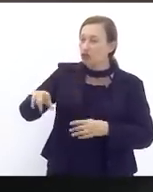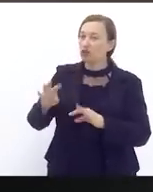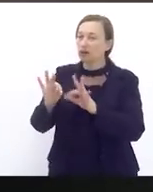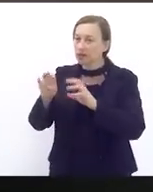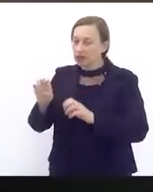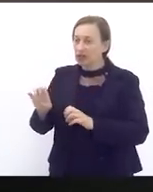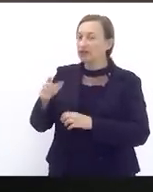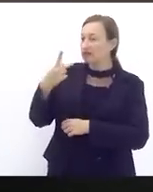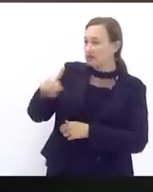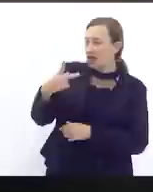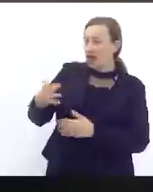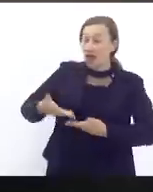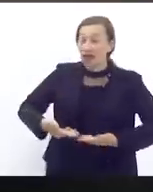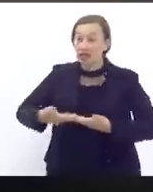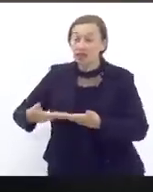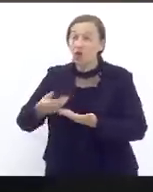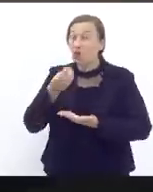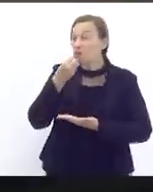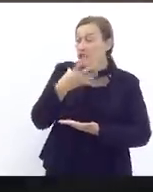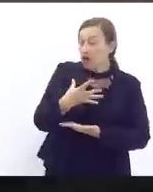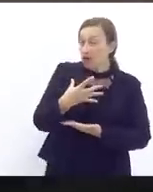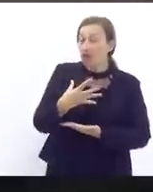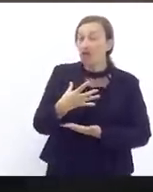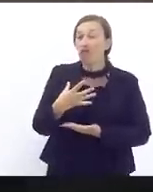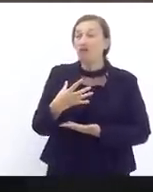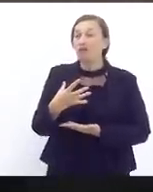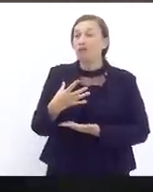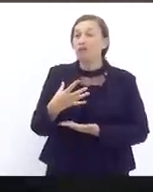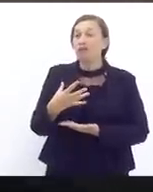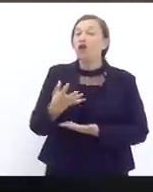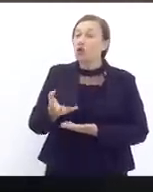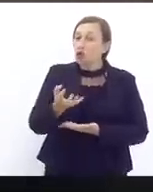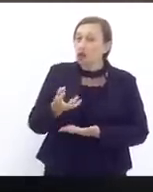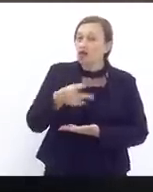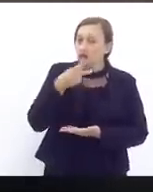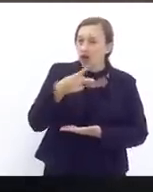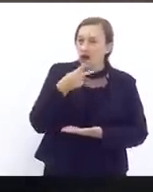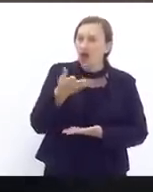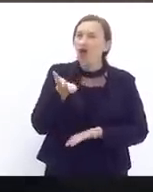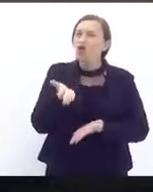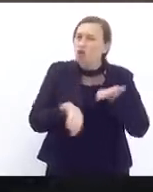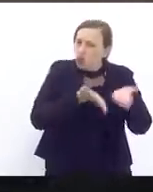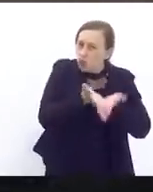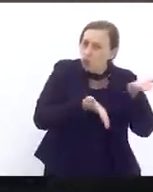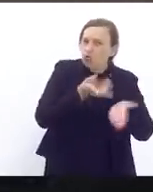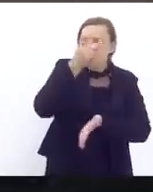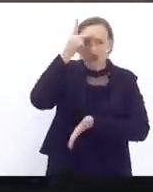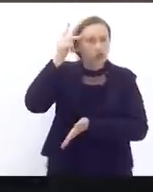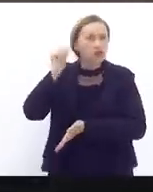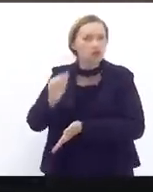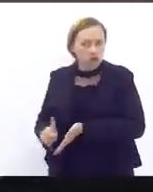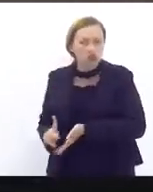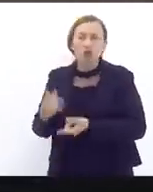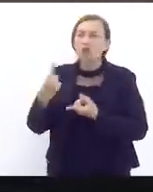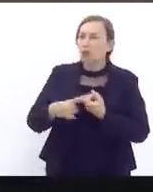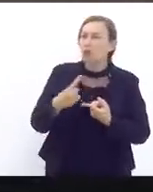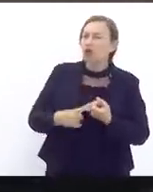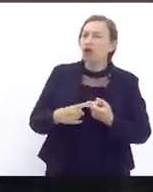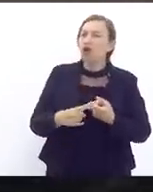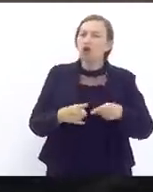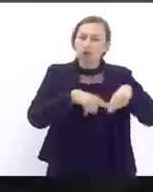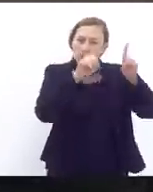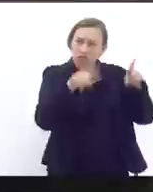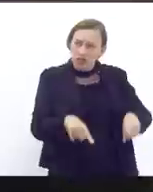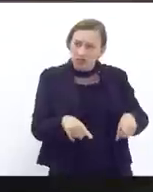dela ela nos recebeu maravilhosamente bem e eu quero dizer cuidem das pensionistas porque o servidor